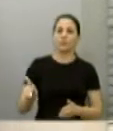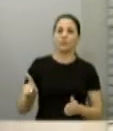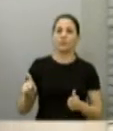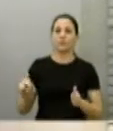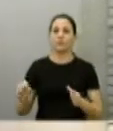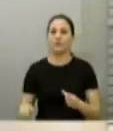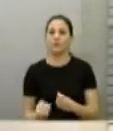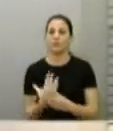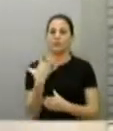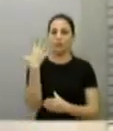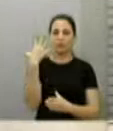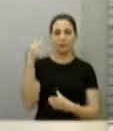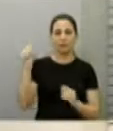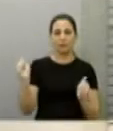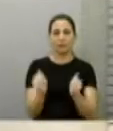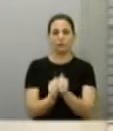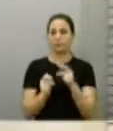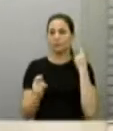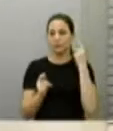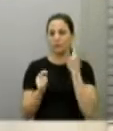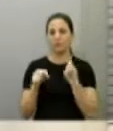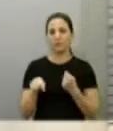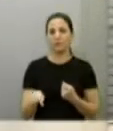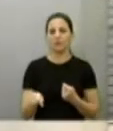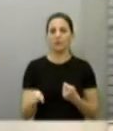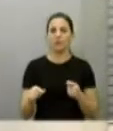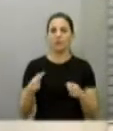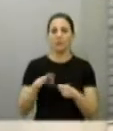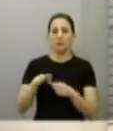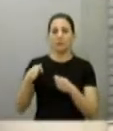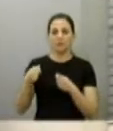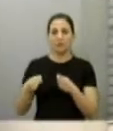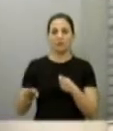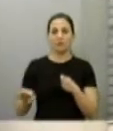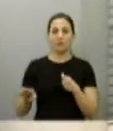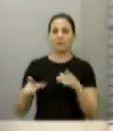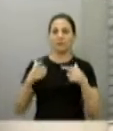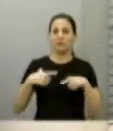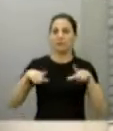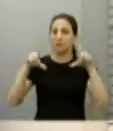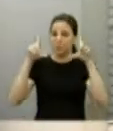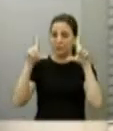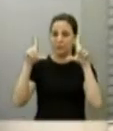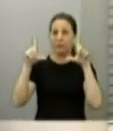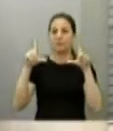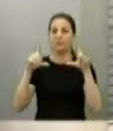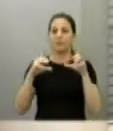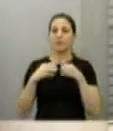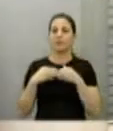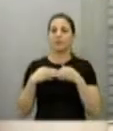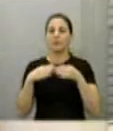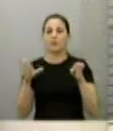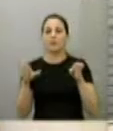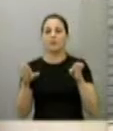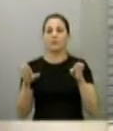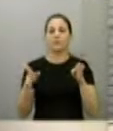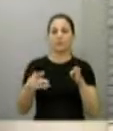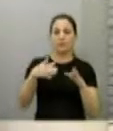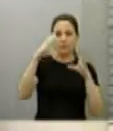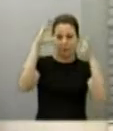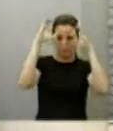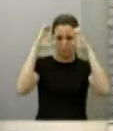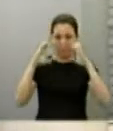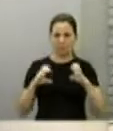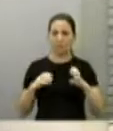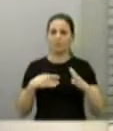casa, inaugurar, junto com os demais vereadores, a Câmara, a TV Câmara Digital em canal aberto, para que todo cidadão